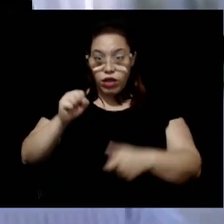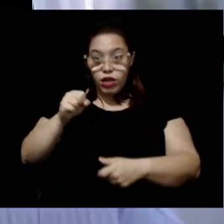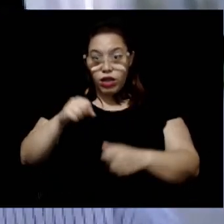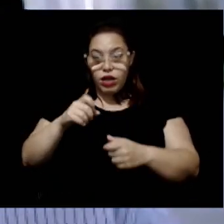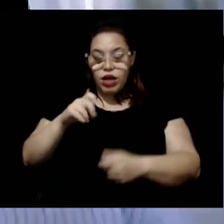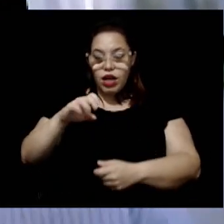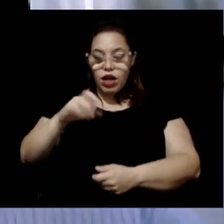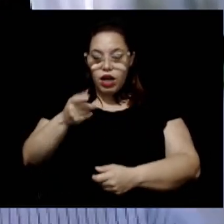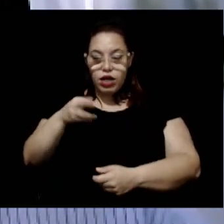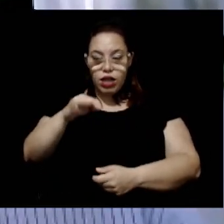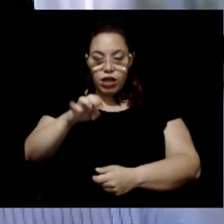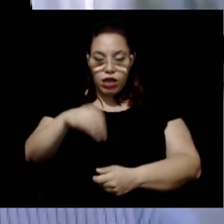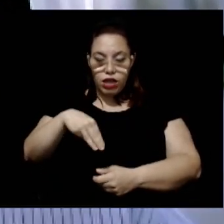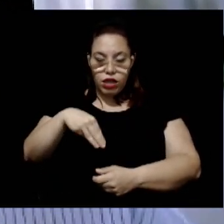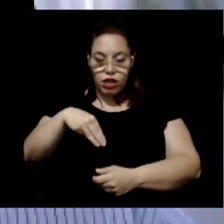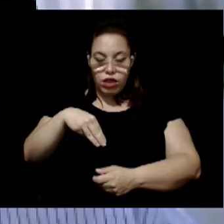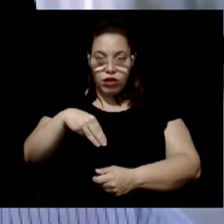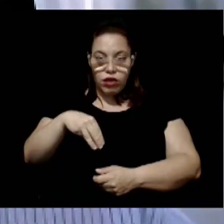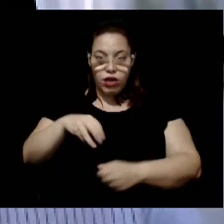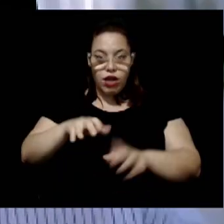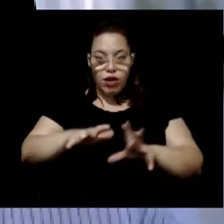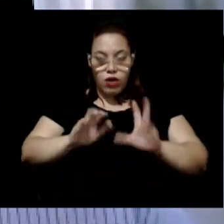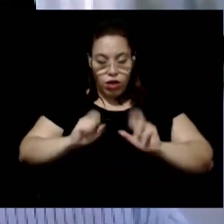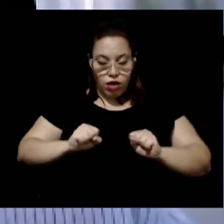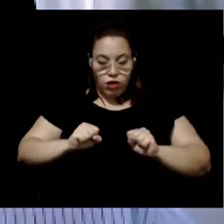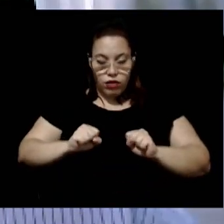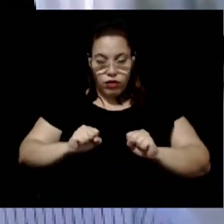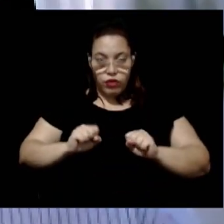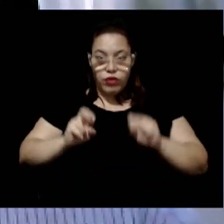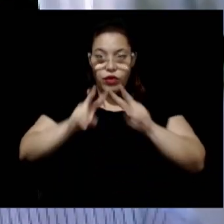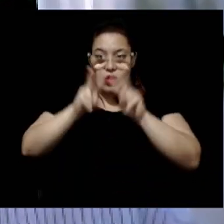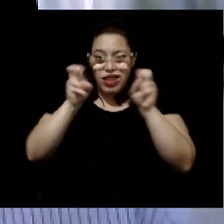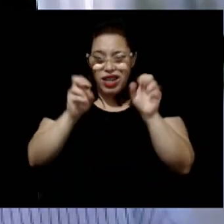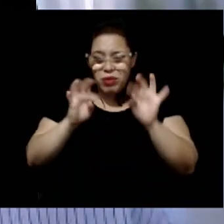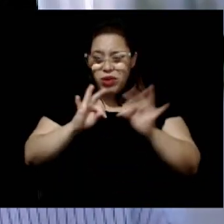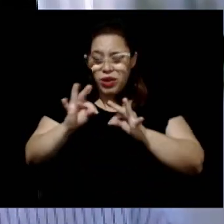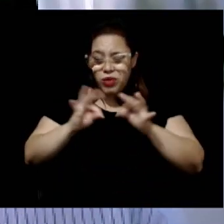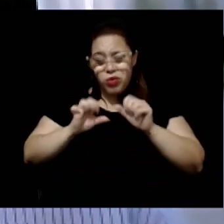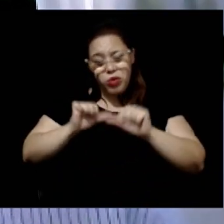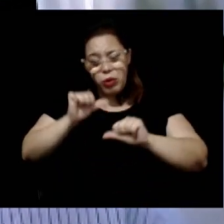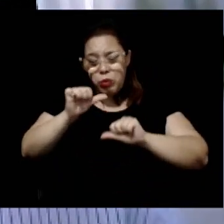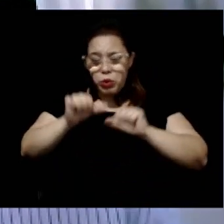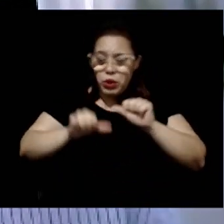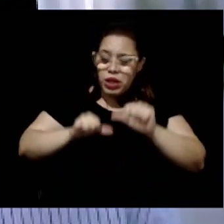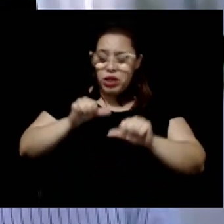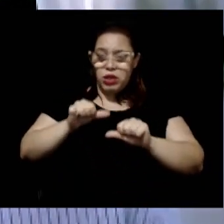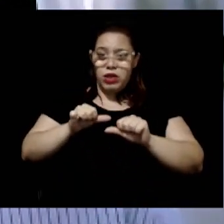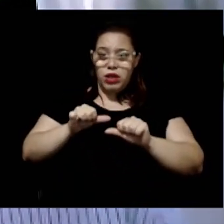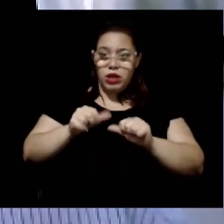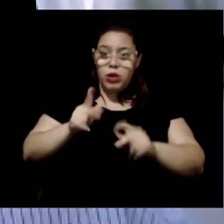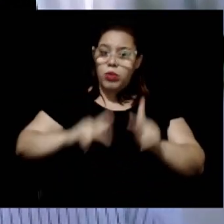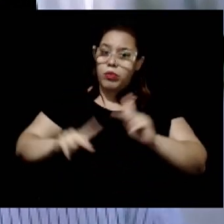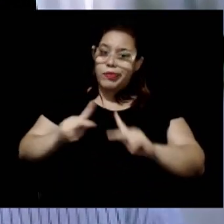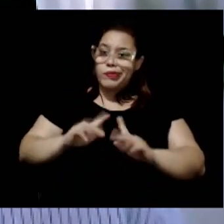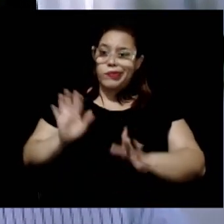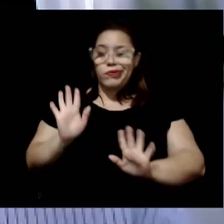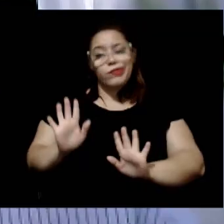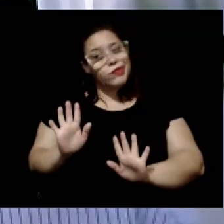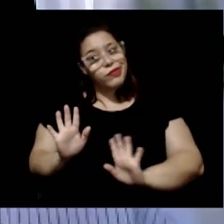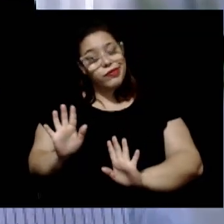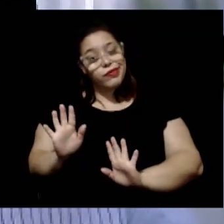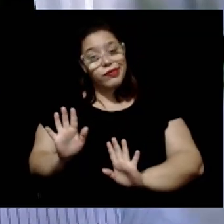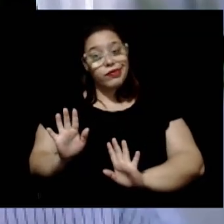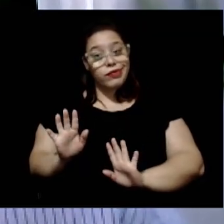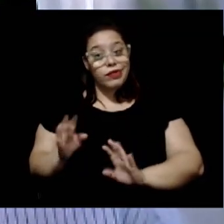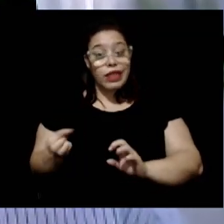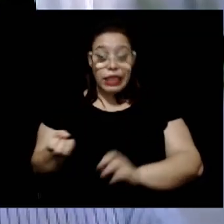mas que tem inflamação. Então, os termos técnicos eles foram mudando, mas os termos populares nem sempre se atualizaram.